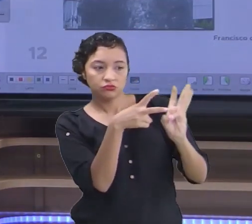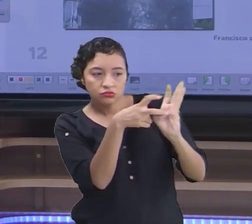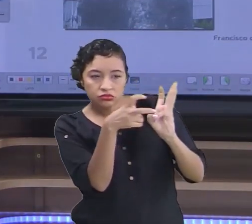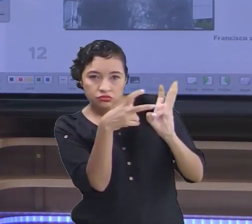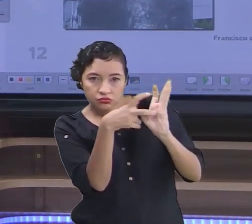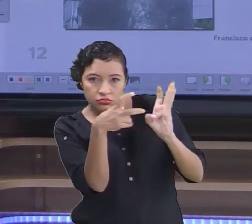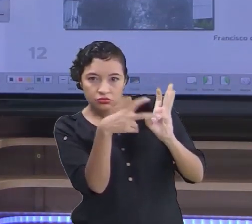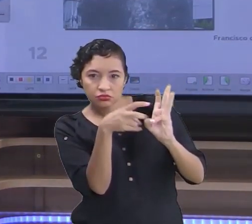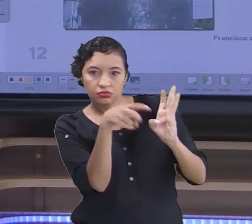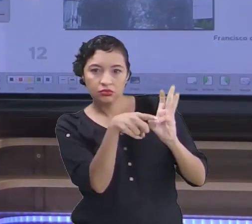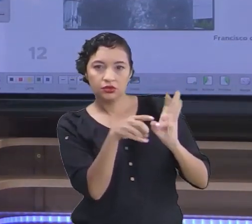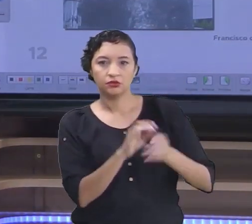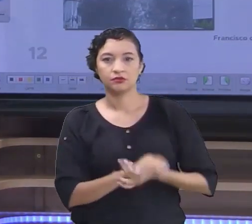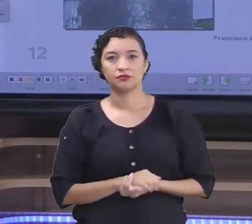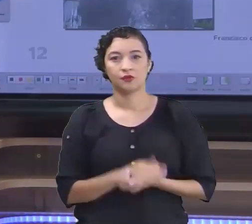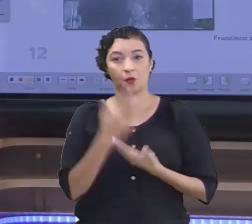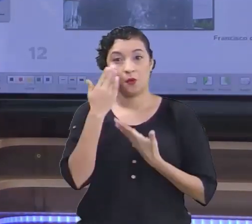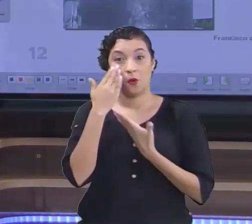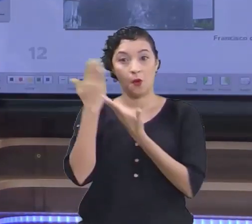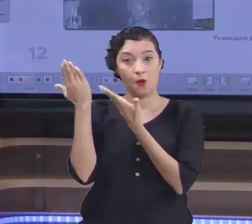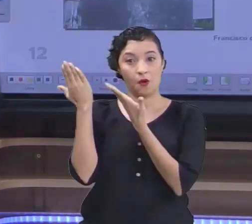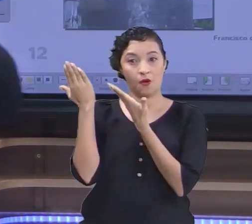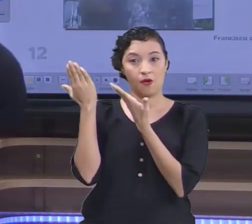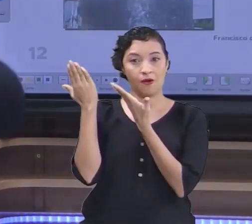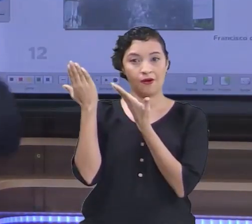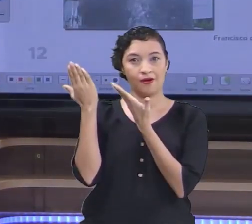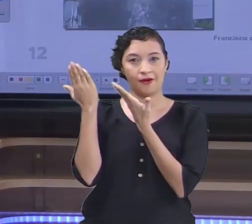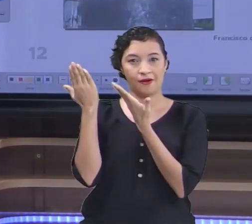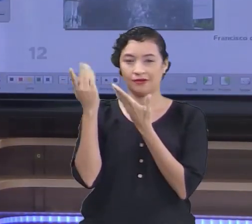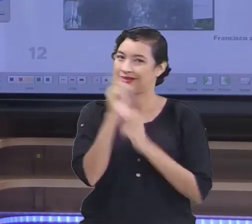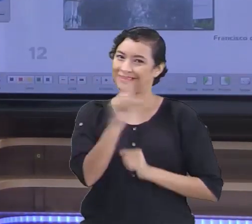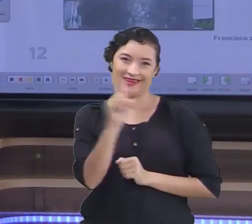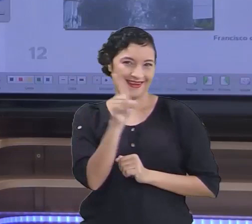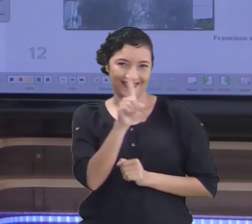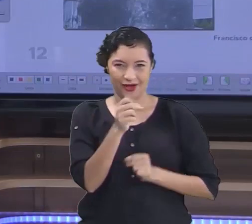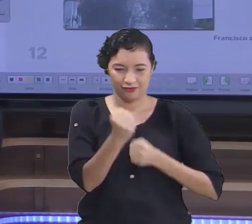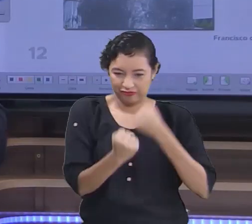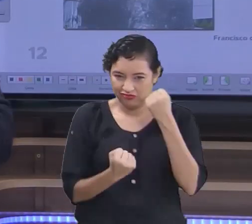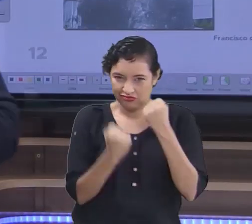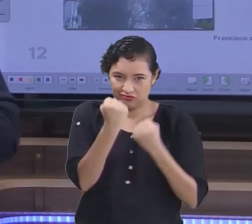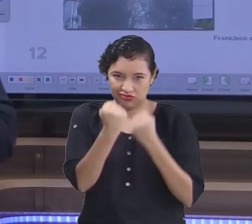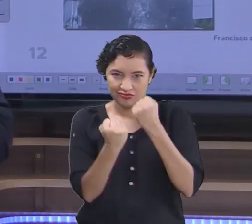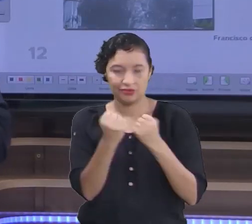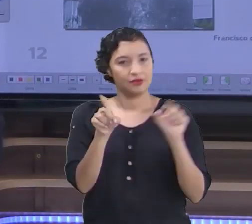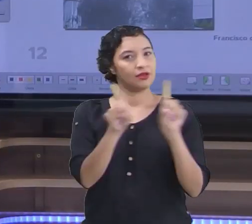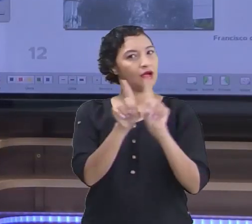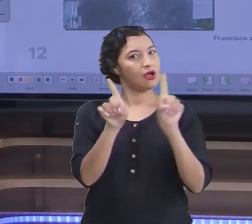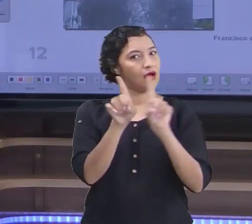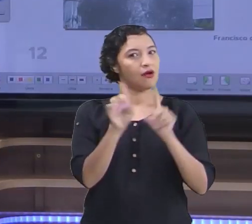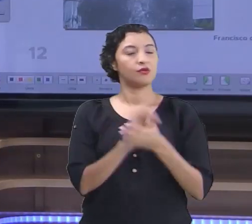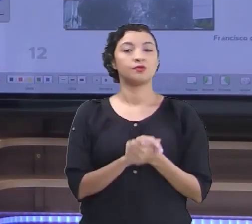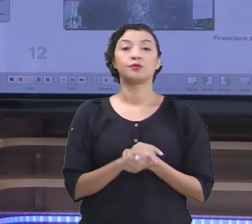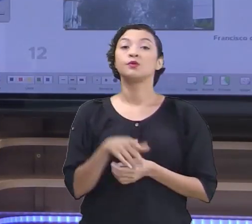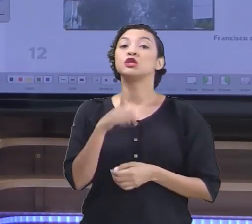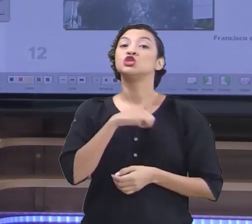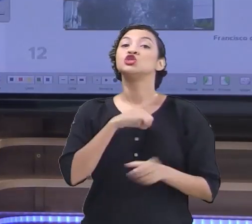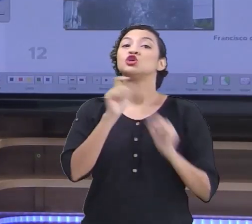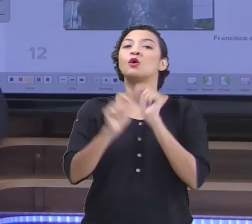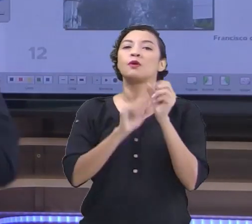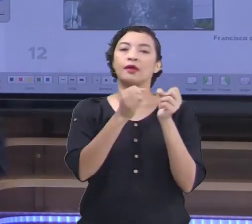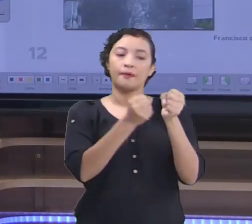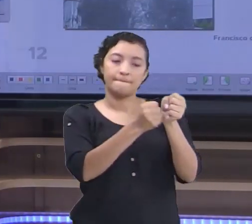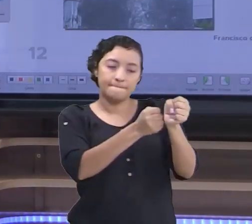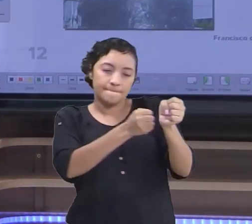ó. Olha só, eles estavam assim? Claro que não, que eles não lutavam. Eles usavam arco e flecha, estavam